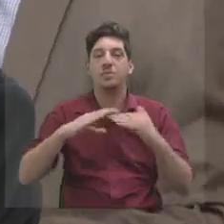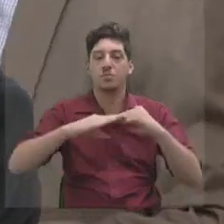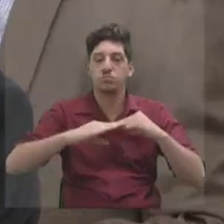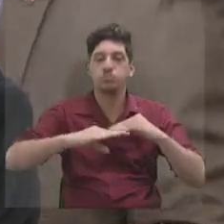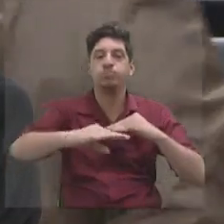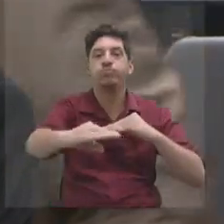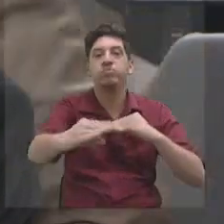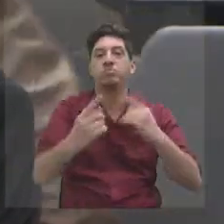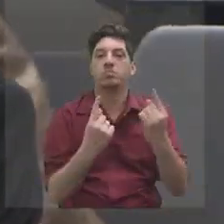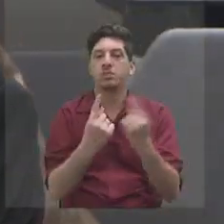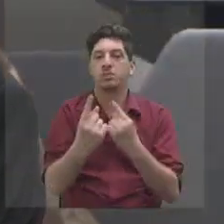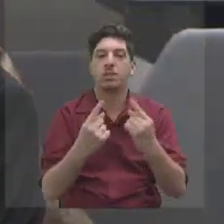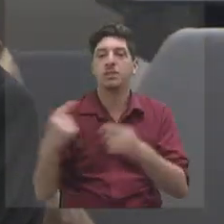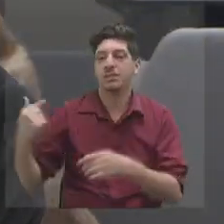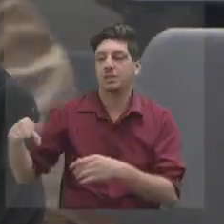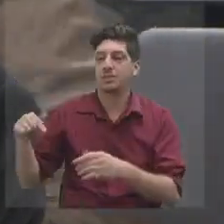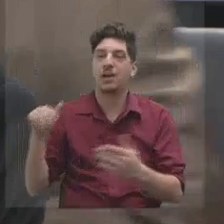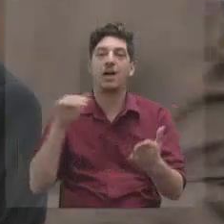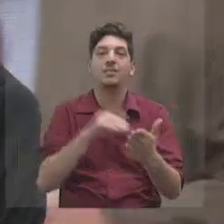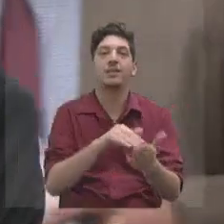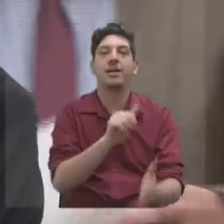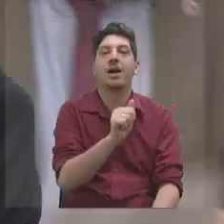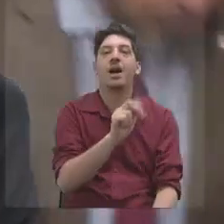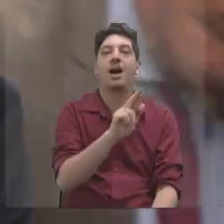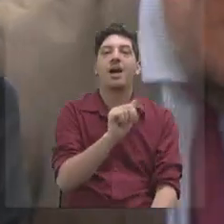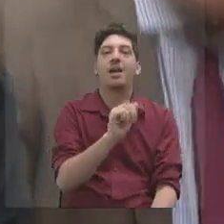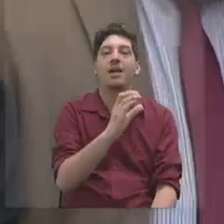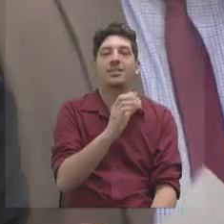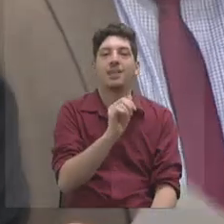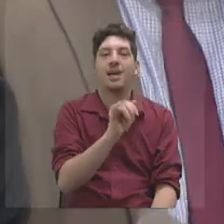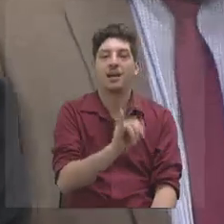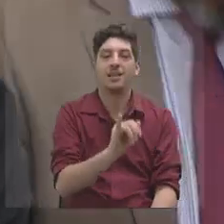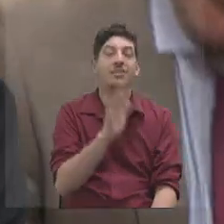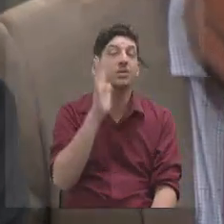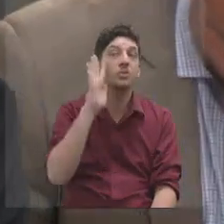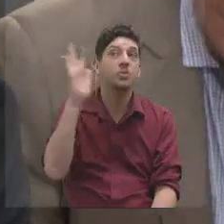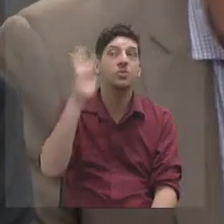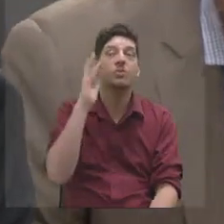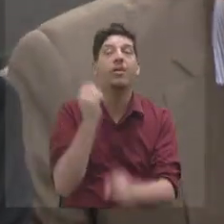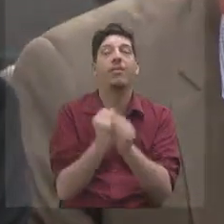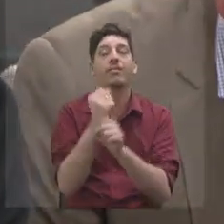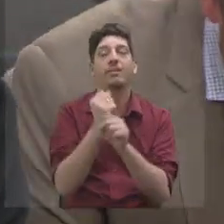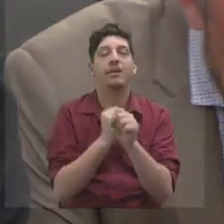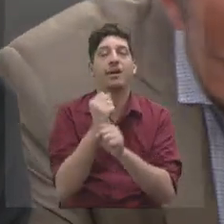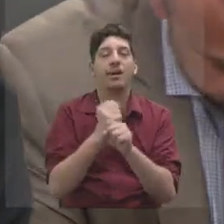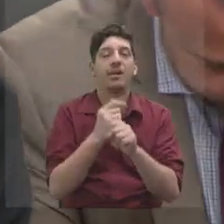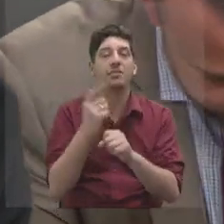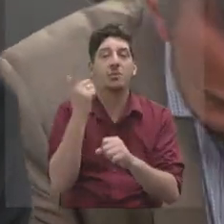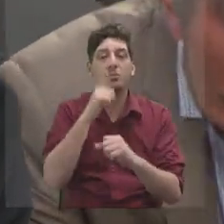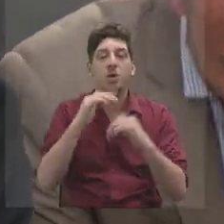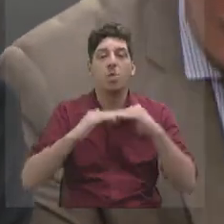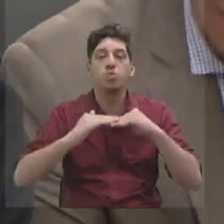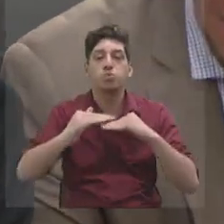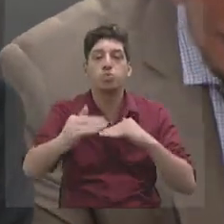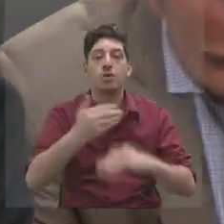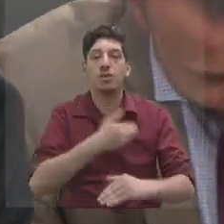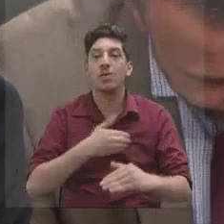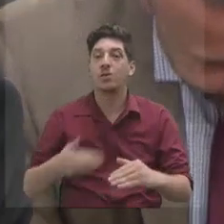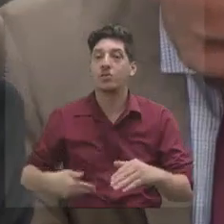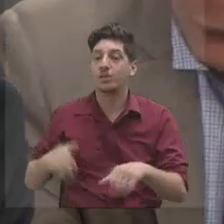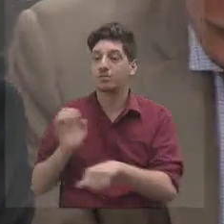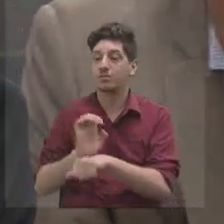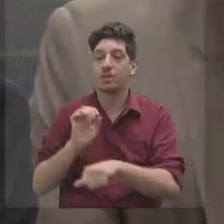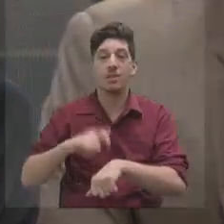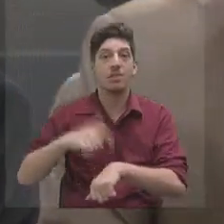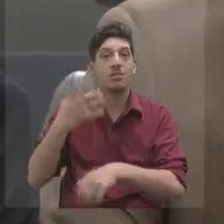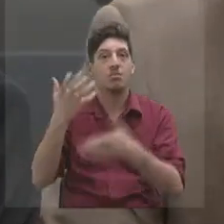Araçuaí essa estrada é Sonhada anos a sua pavimentação e o governo do estado imediatamente ali atendeu o pedido